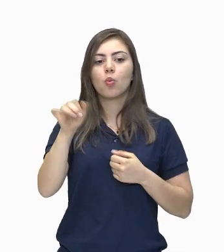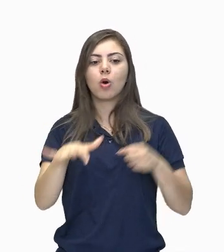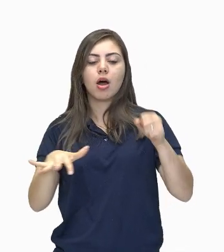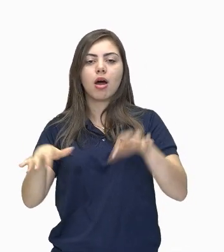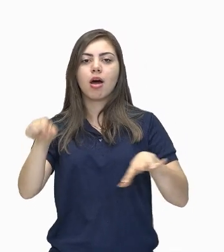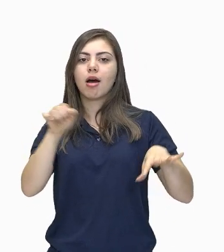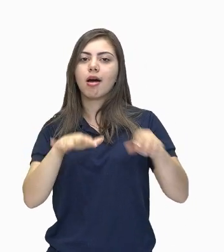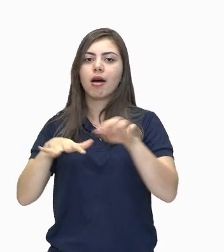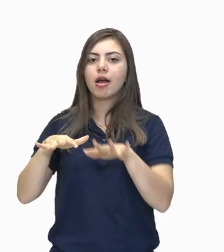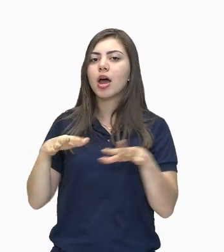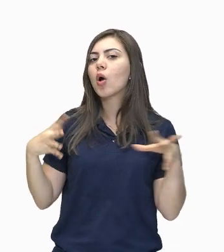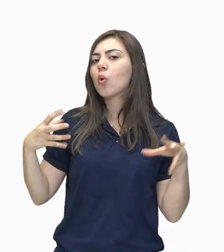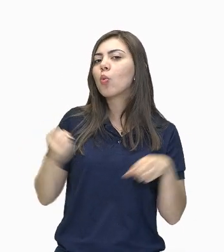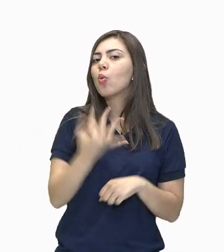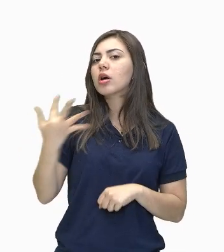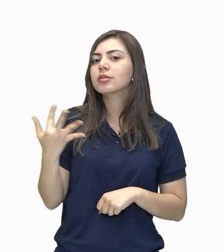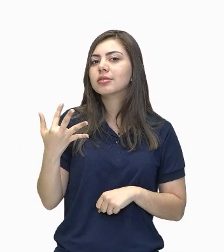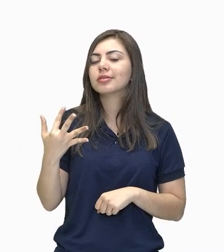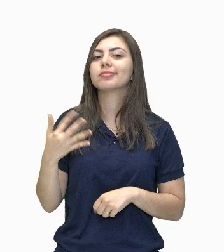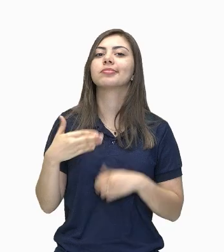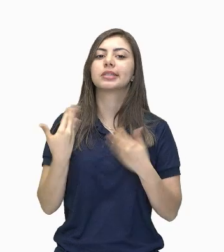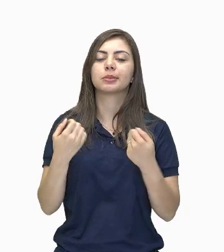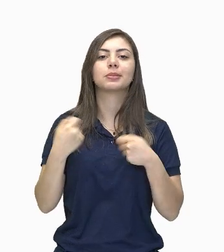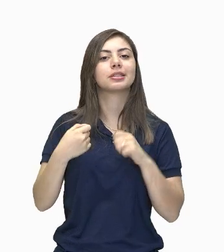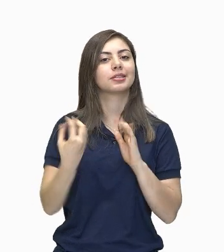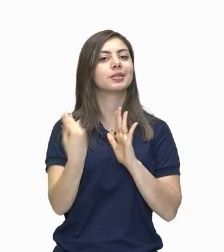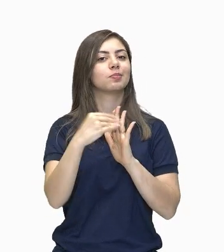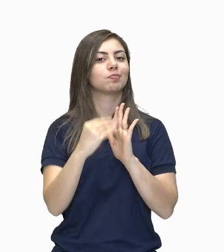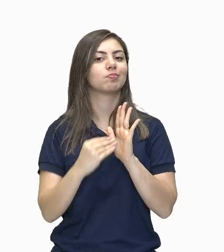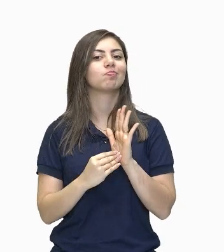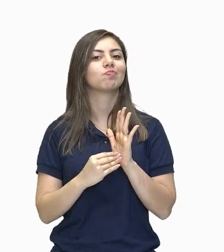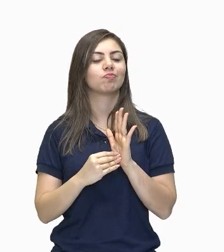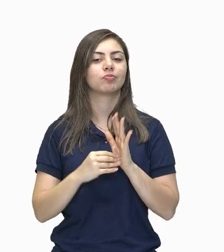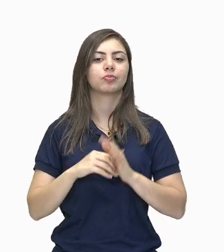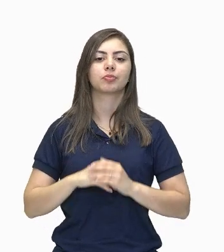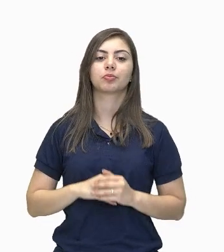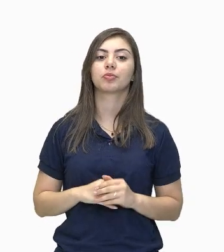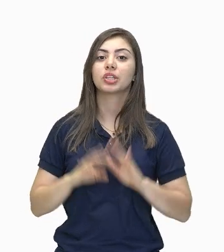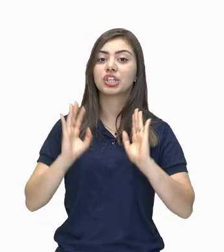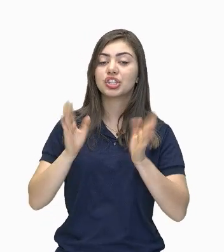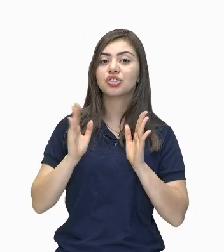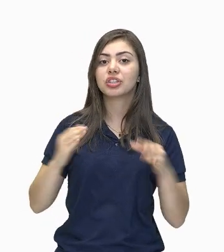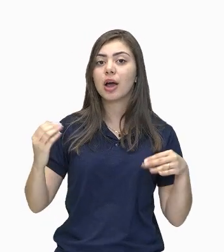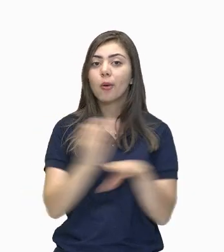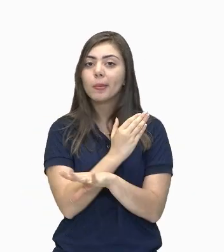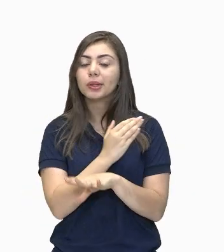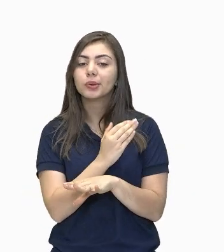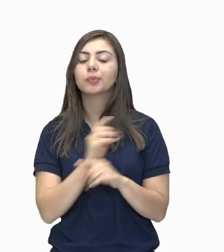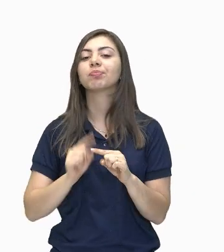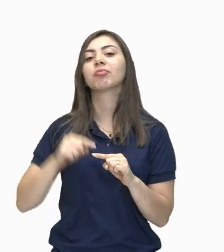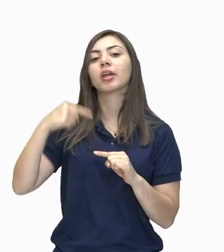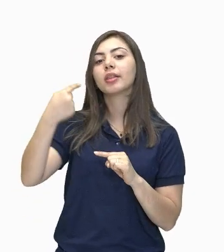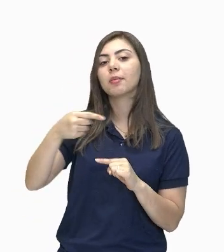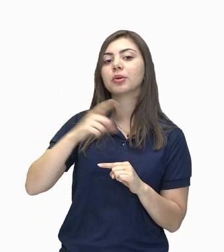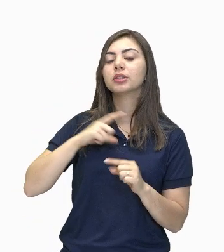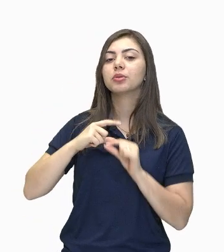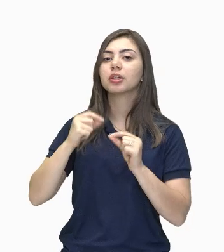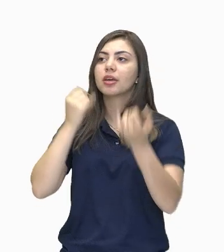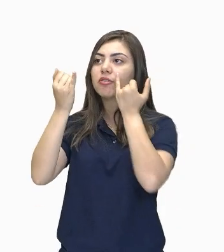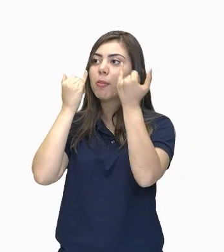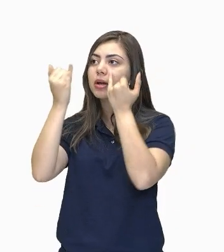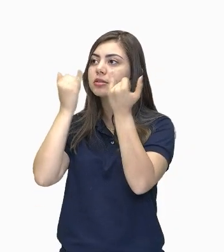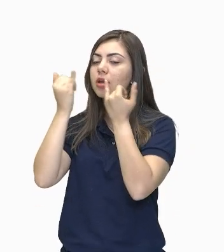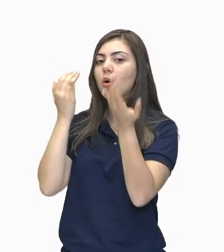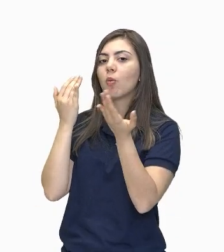isso entra aí na nossa organização. Depois do planejamento, nós temos a coleta de dados.